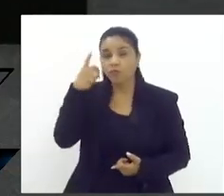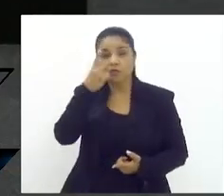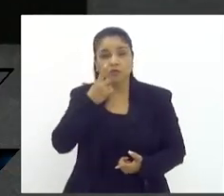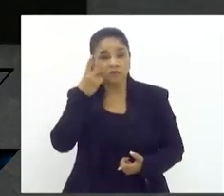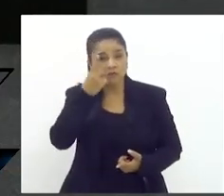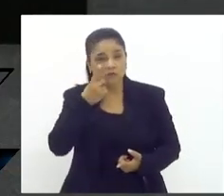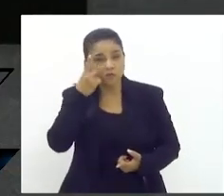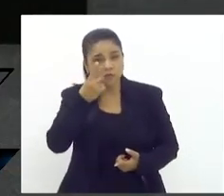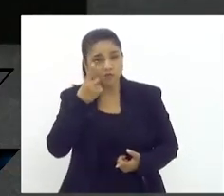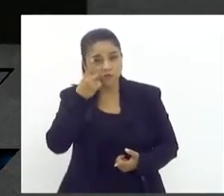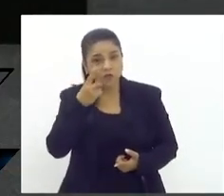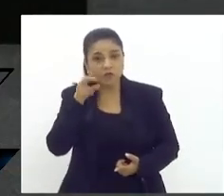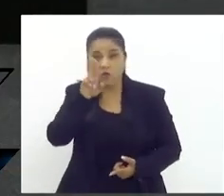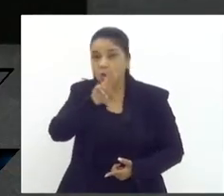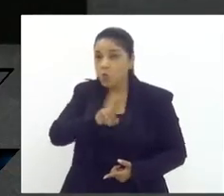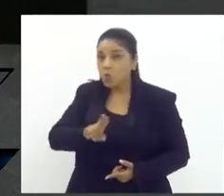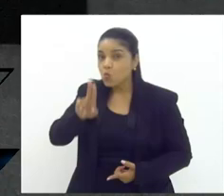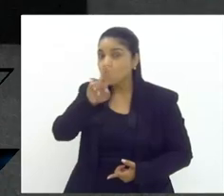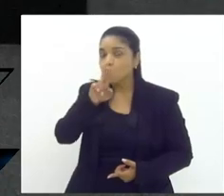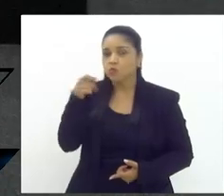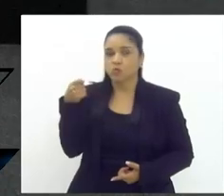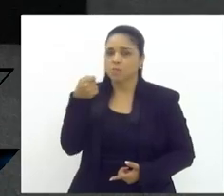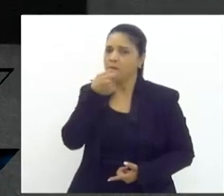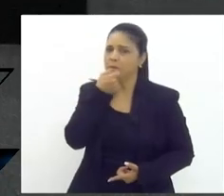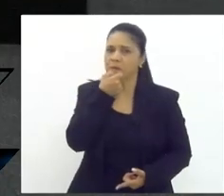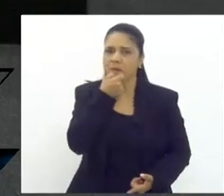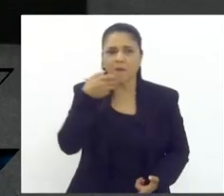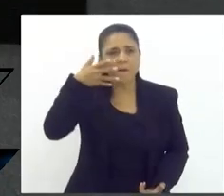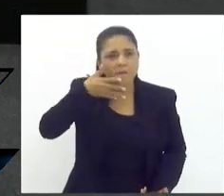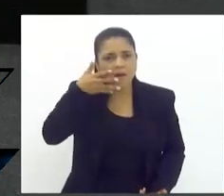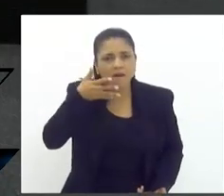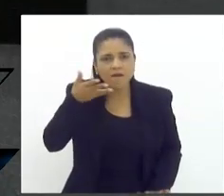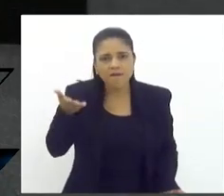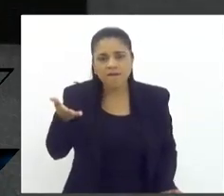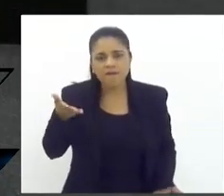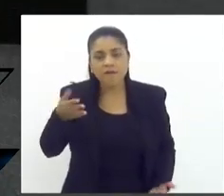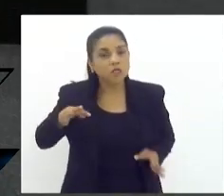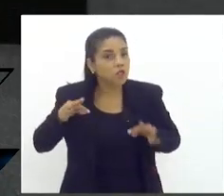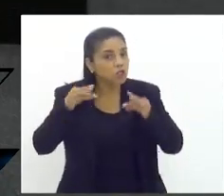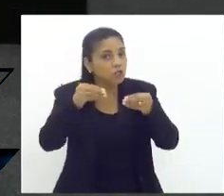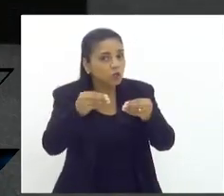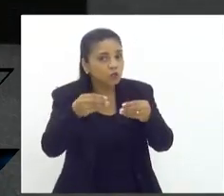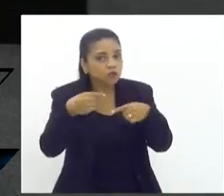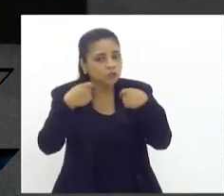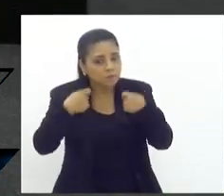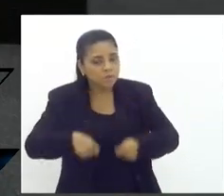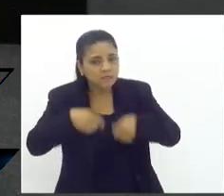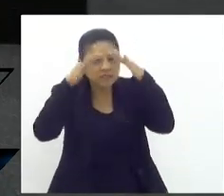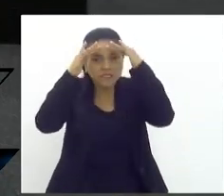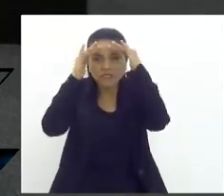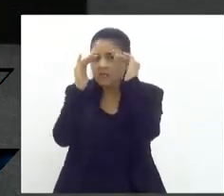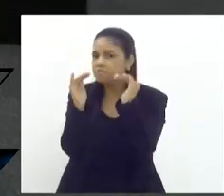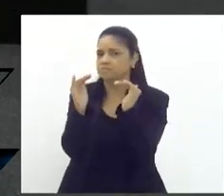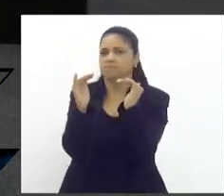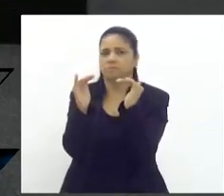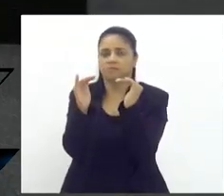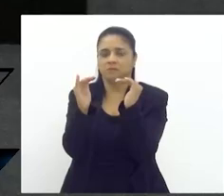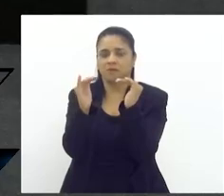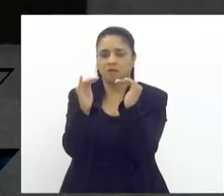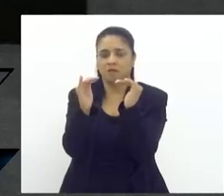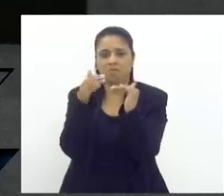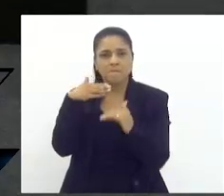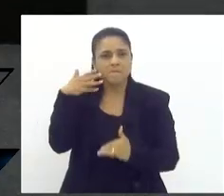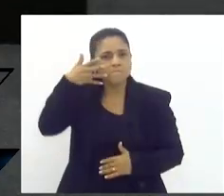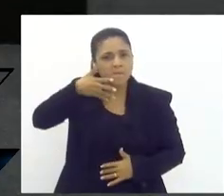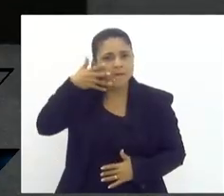a fazer uso da palavra e todos aqui tem que respeitar o uso